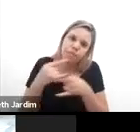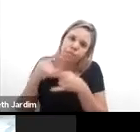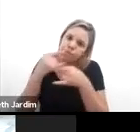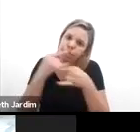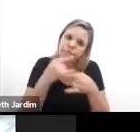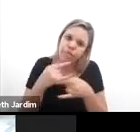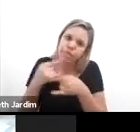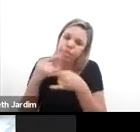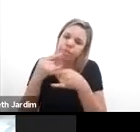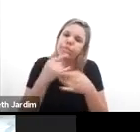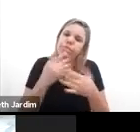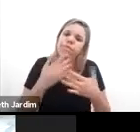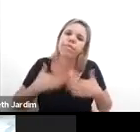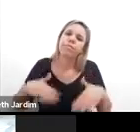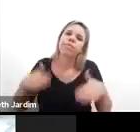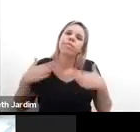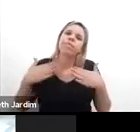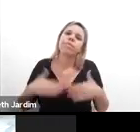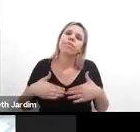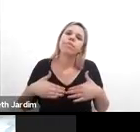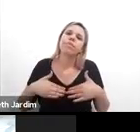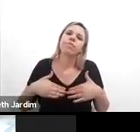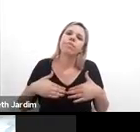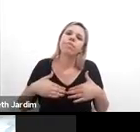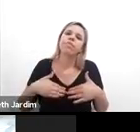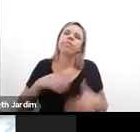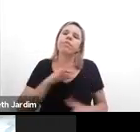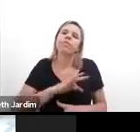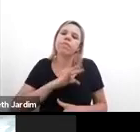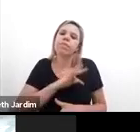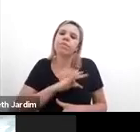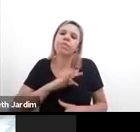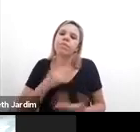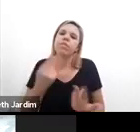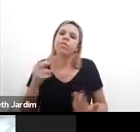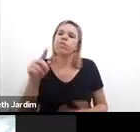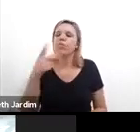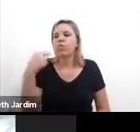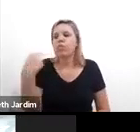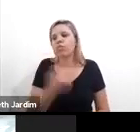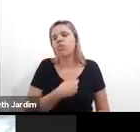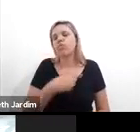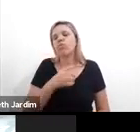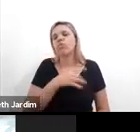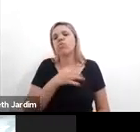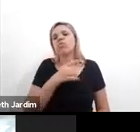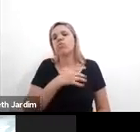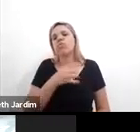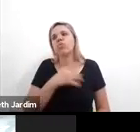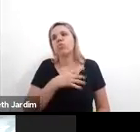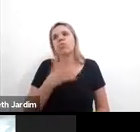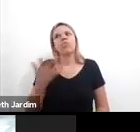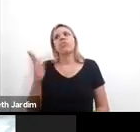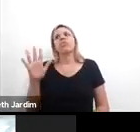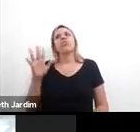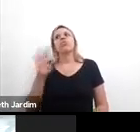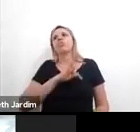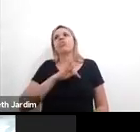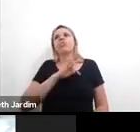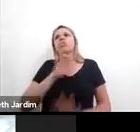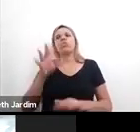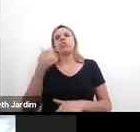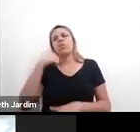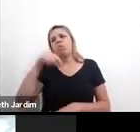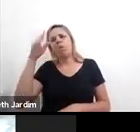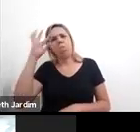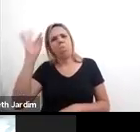mais tranquila, não tão técnica, igual você disse, porque o nosso medo era ficar uma coisa muito técnica e as mães não